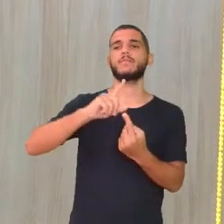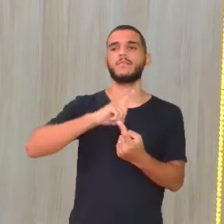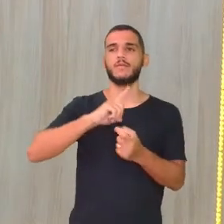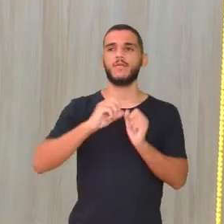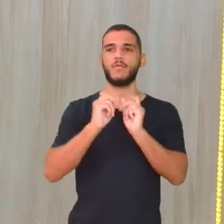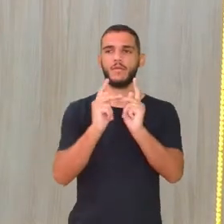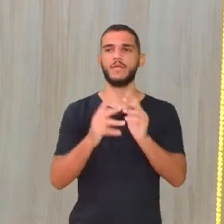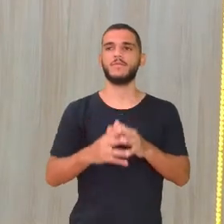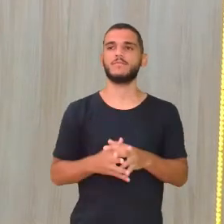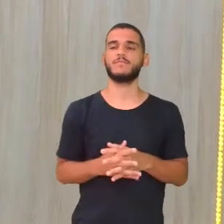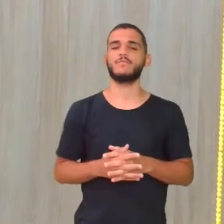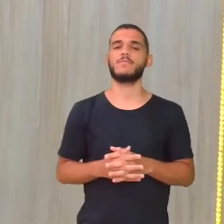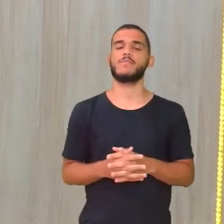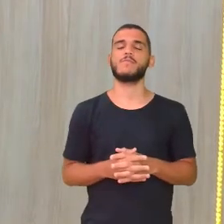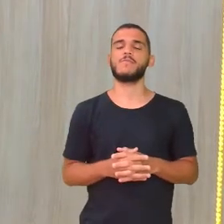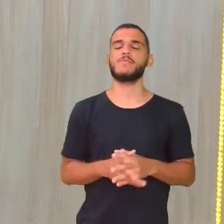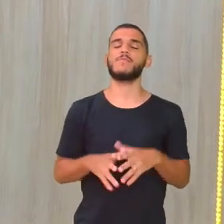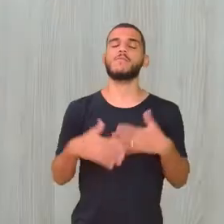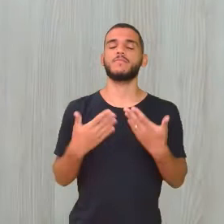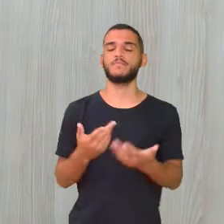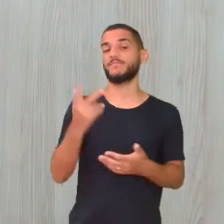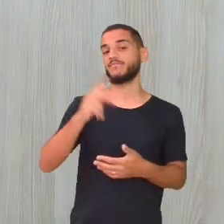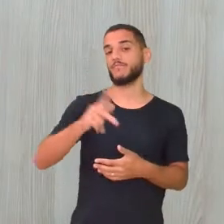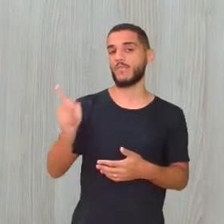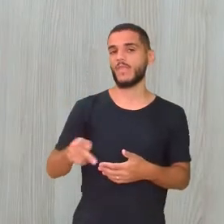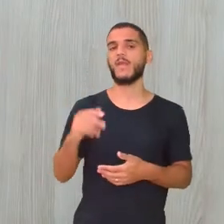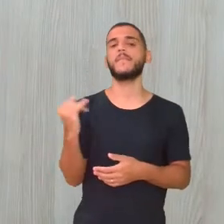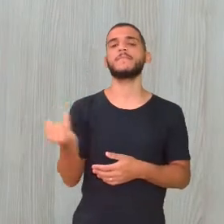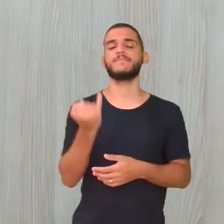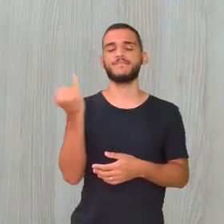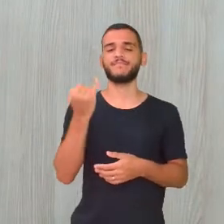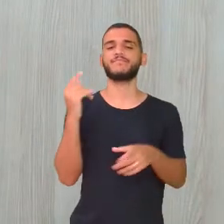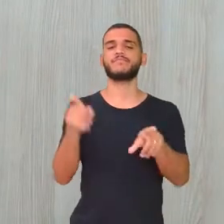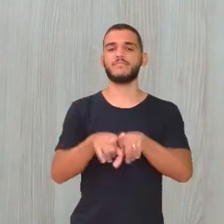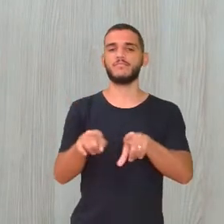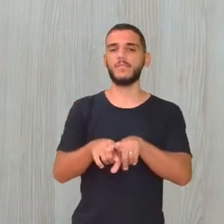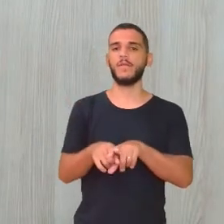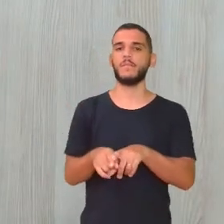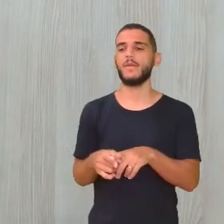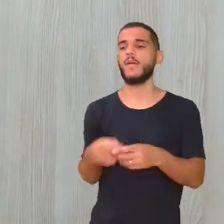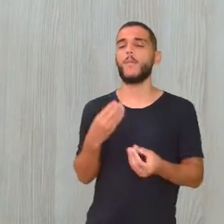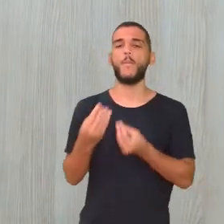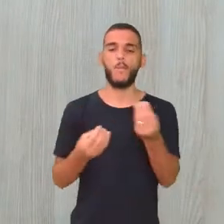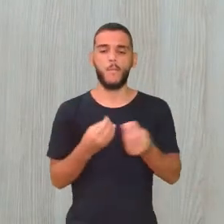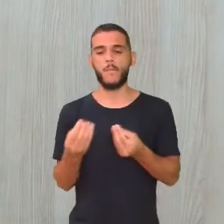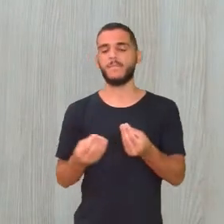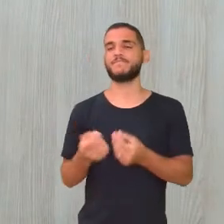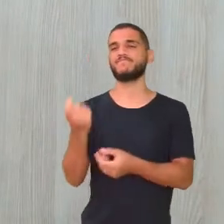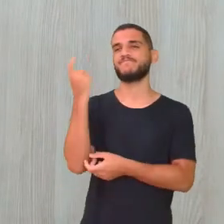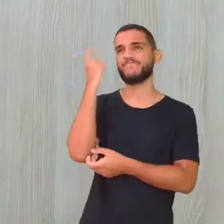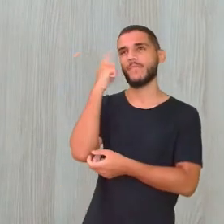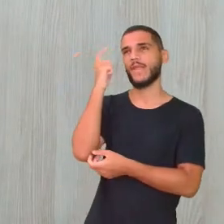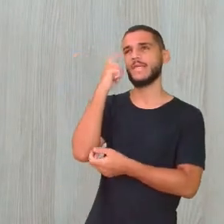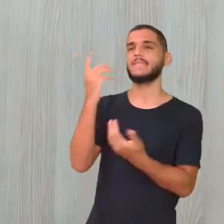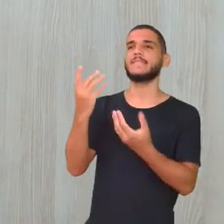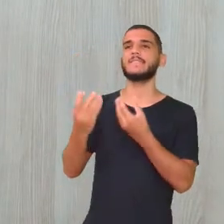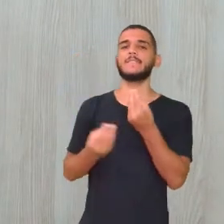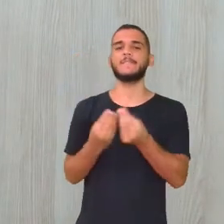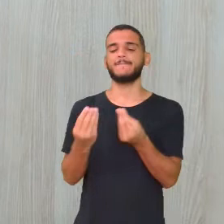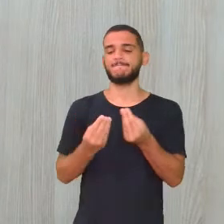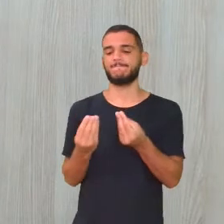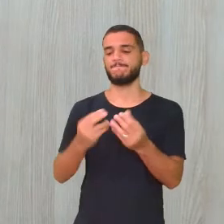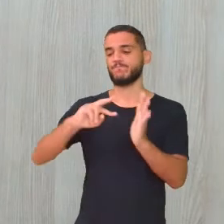tá? Professora, é muito importante, né, esse caminho da gente pensar um conceito a partir do sentido,